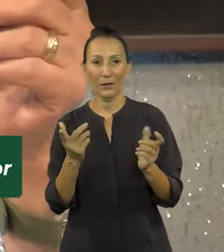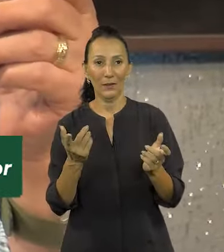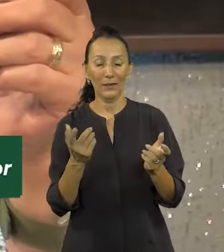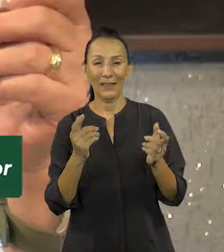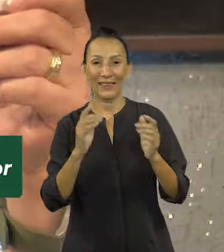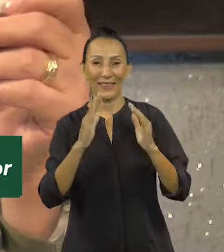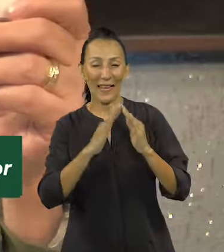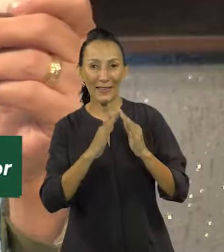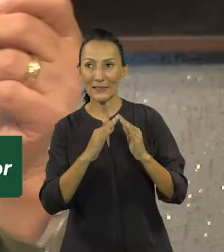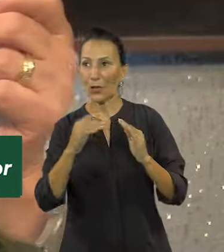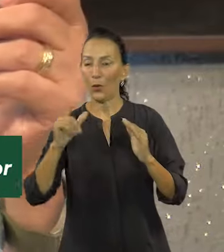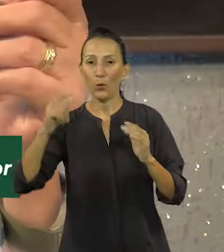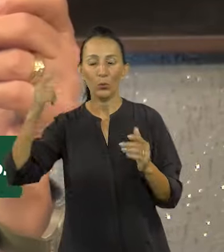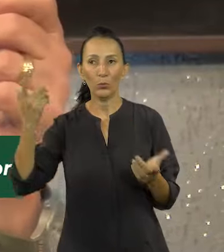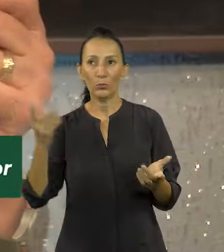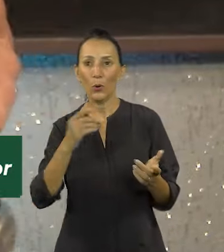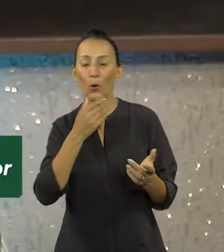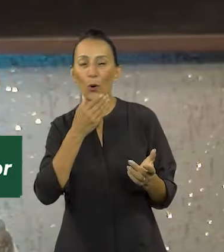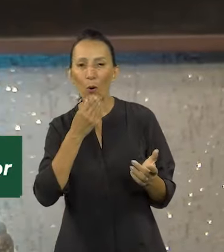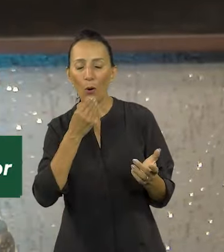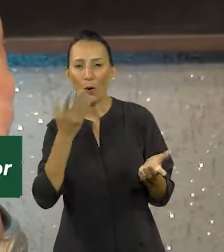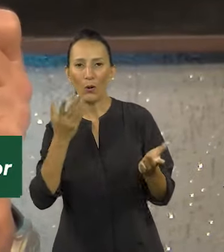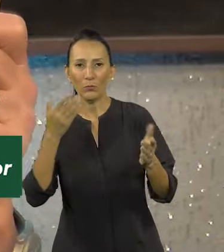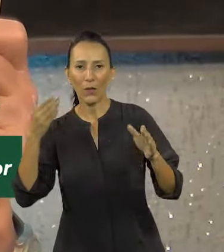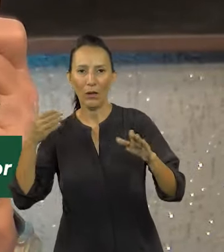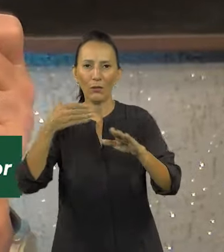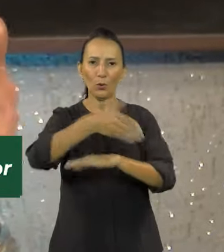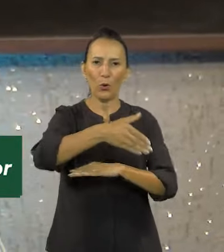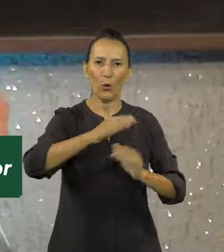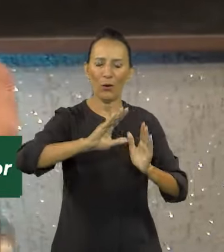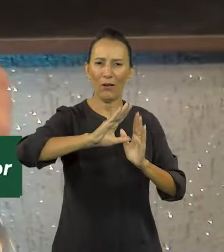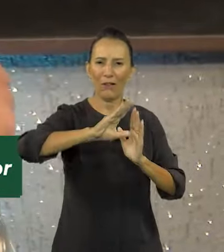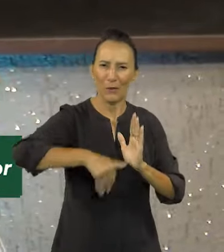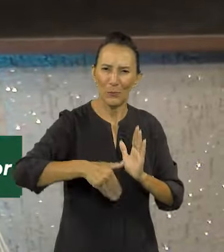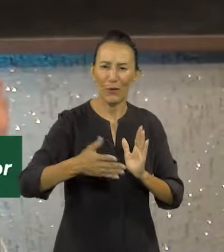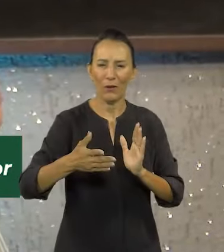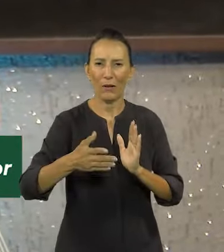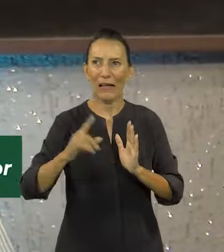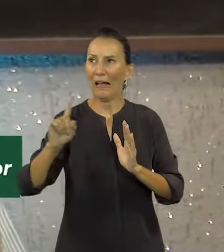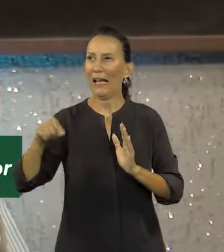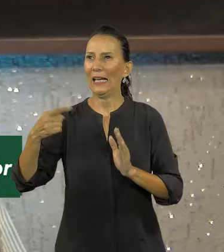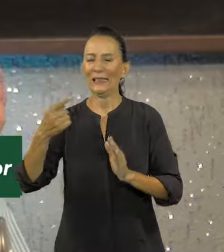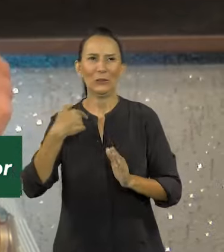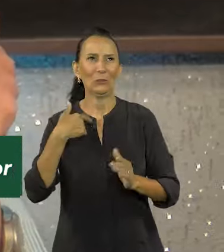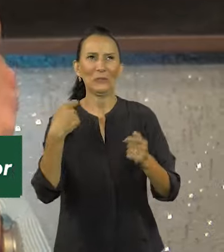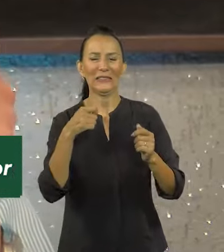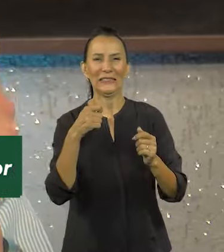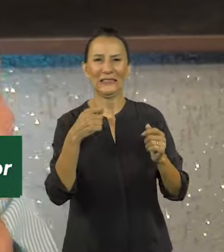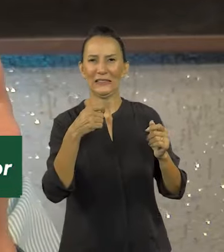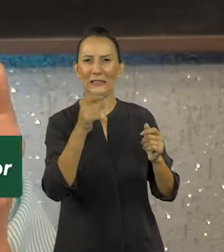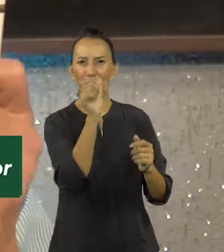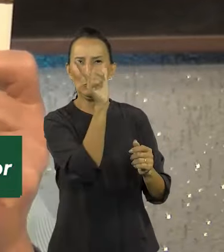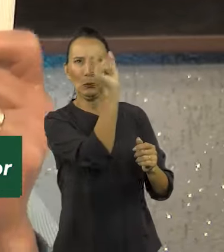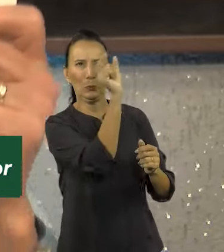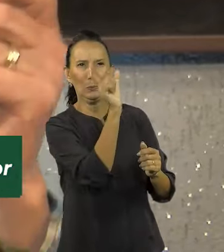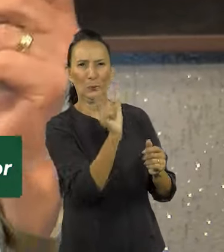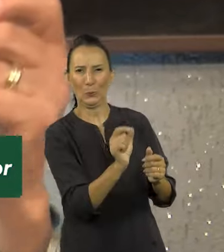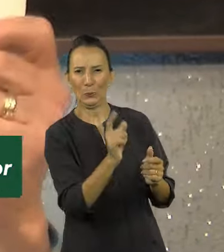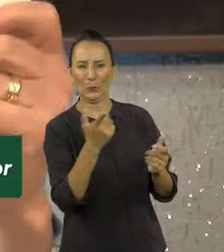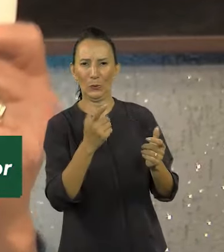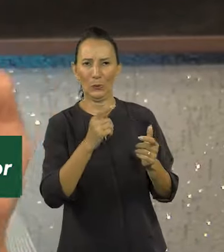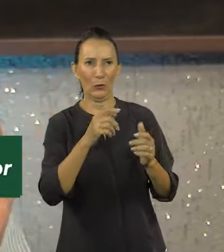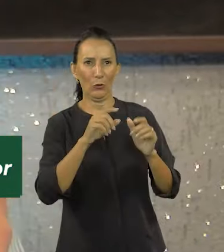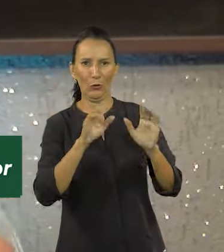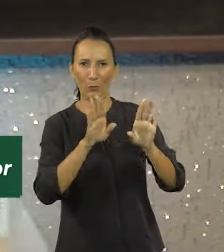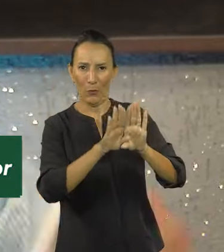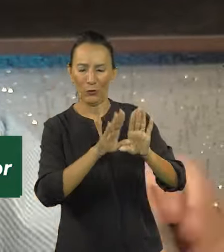adianta mais adianta pro próximo mas não dá para consertar então leia antes de ter depressão e também